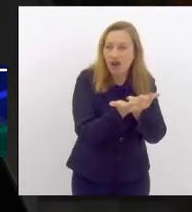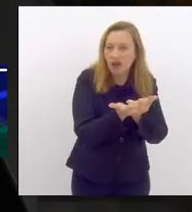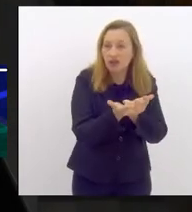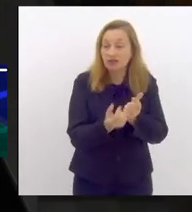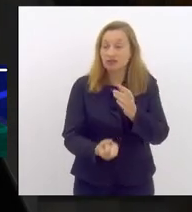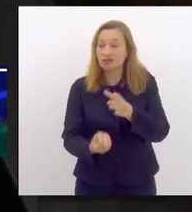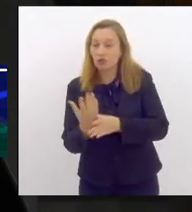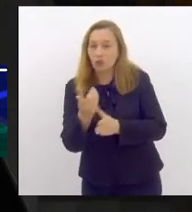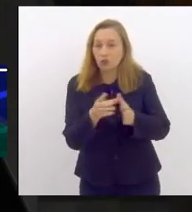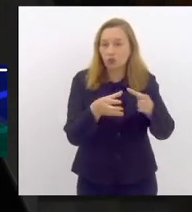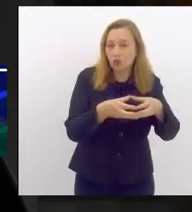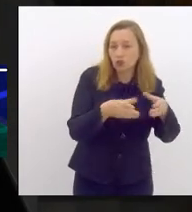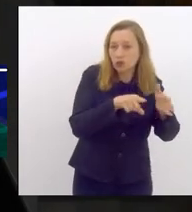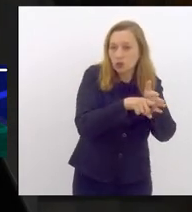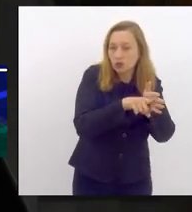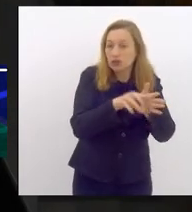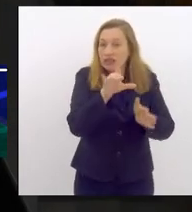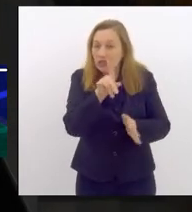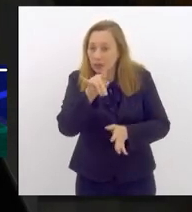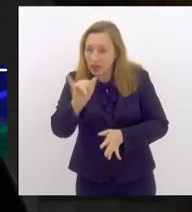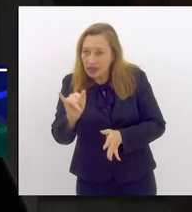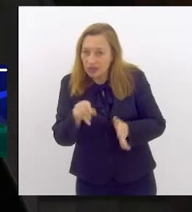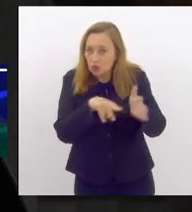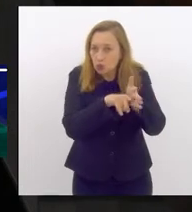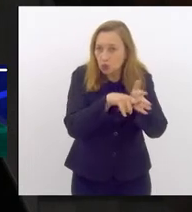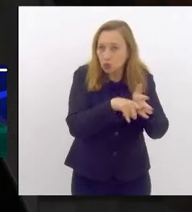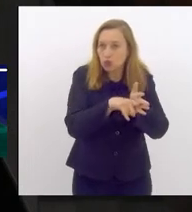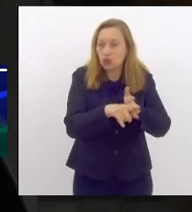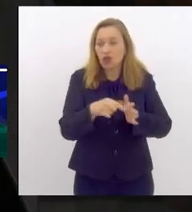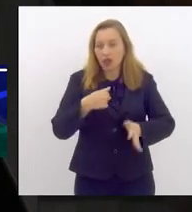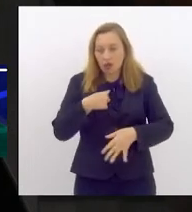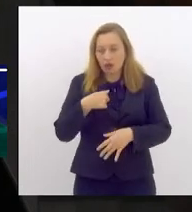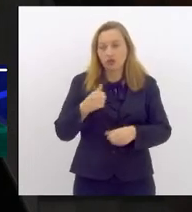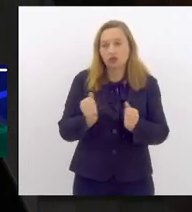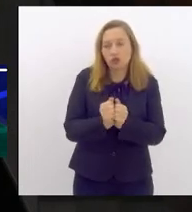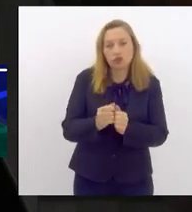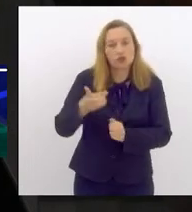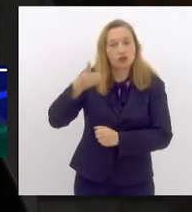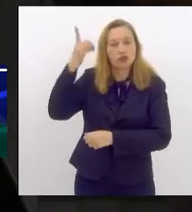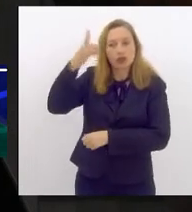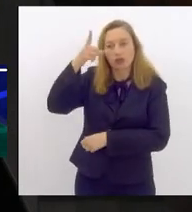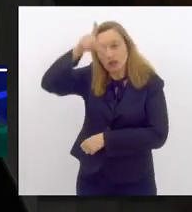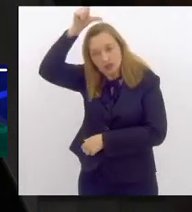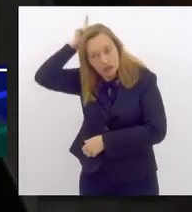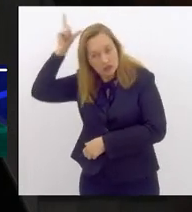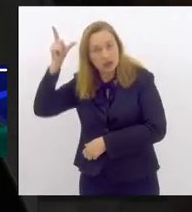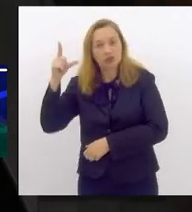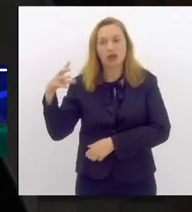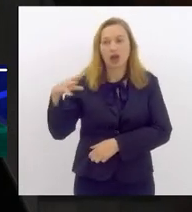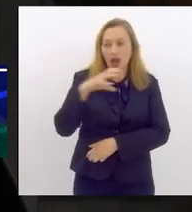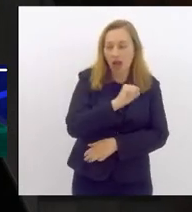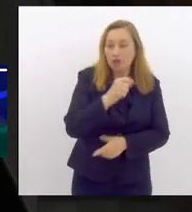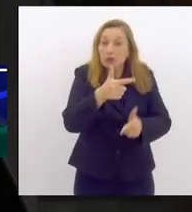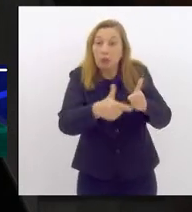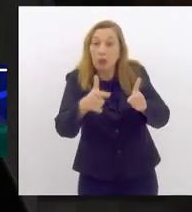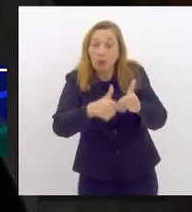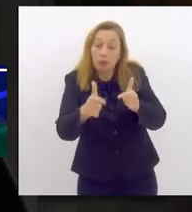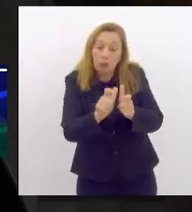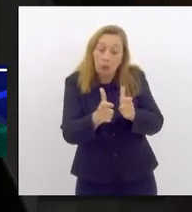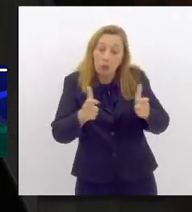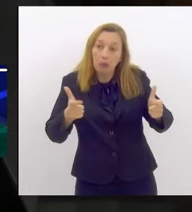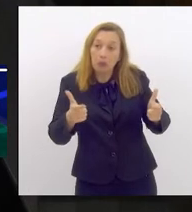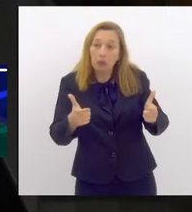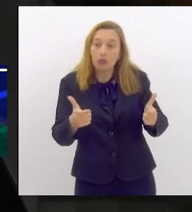instaurou uma CPI da qual participei que Municipal presidiu e que e que detectou desde logo problemas graves